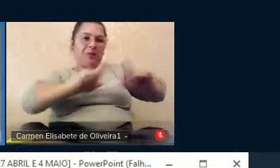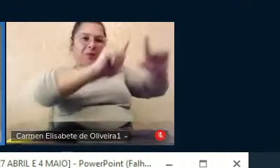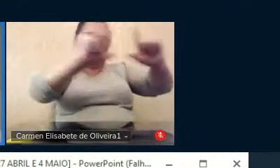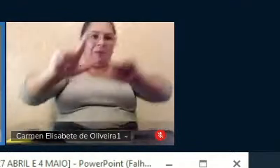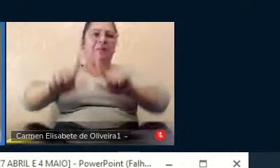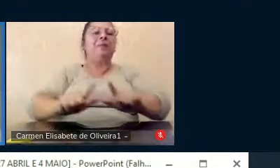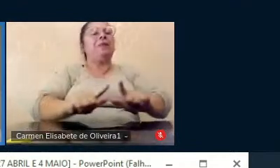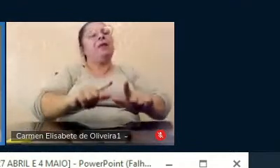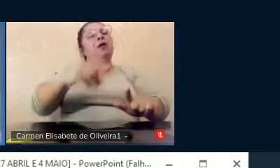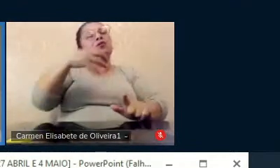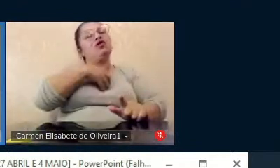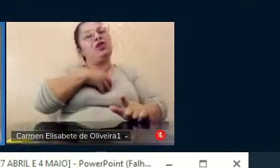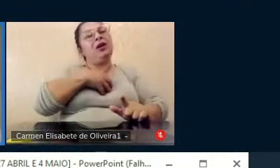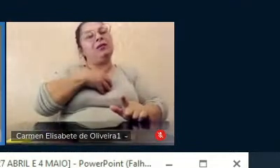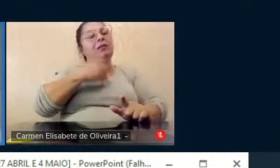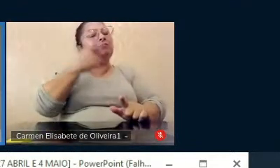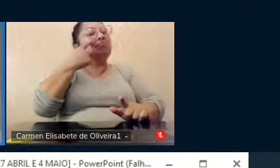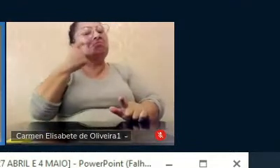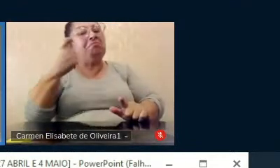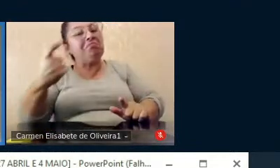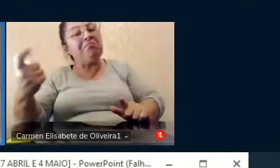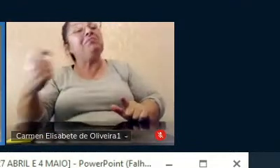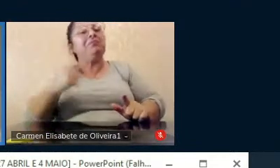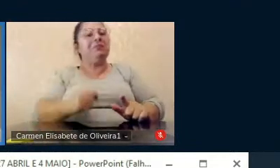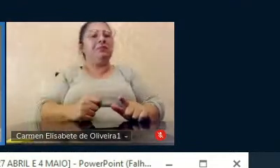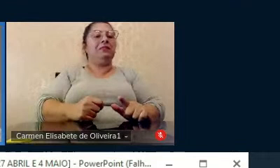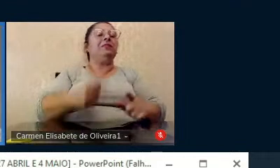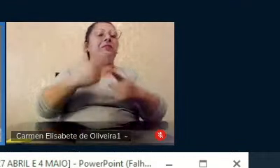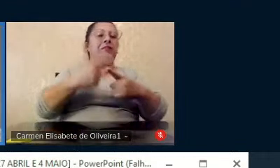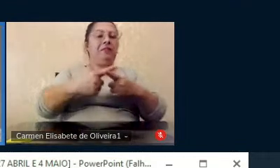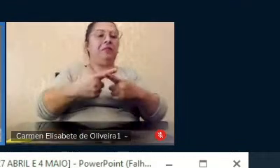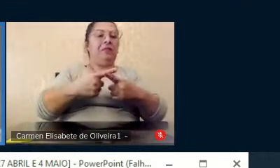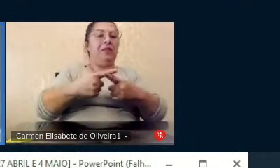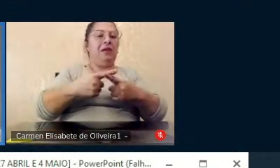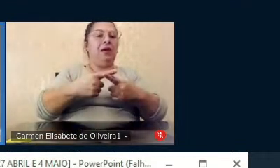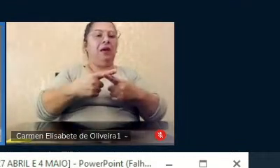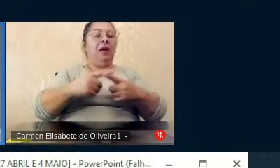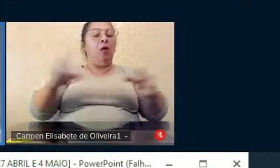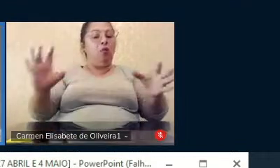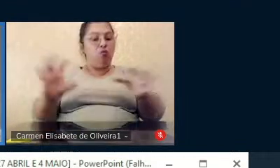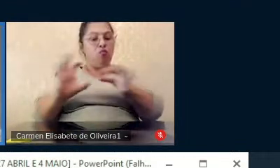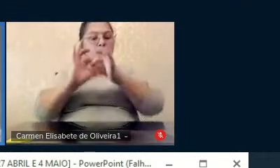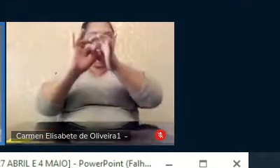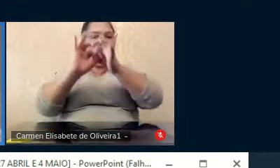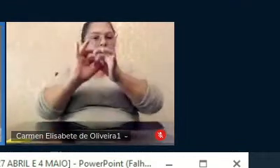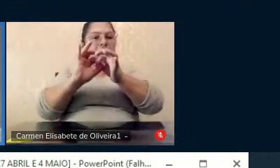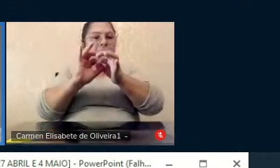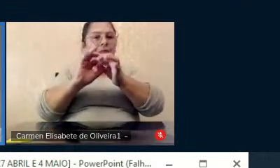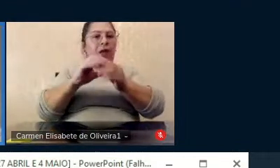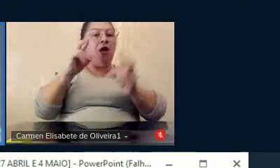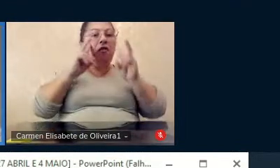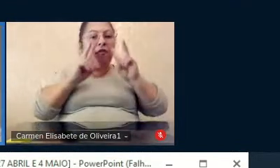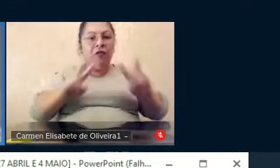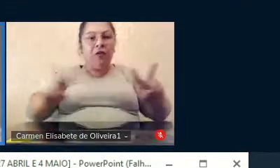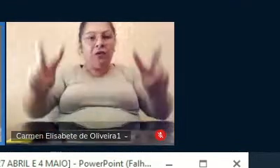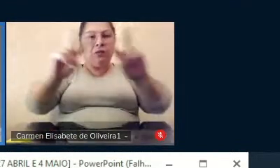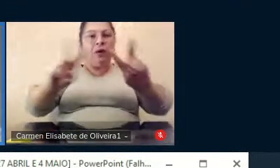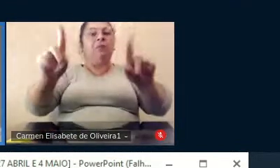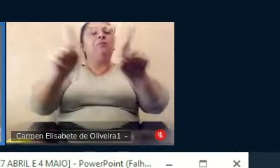também, e bem atrativa, bem interessante, né? Porque une o visual e une também a